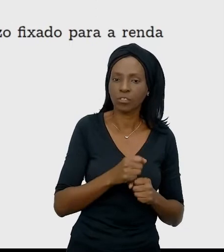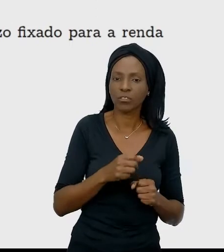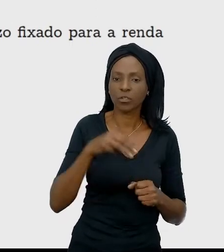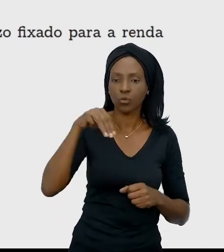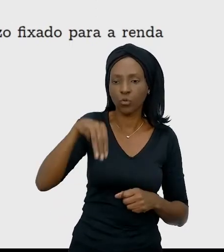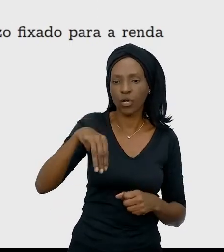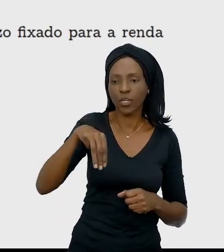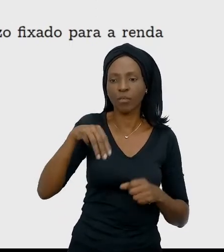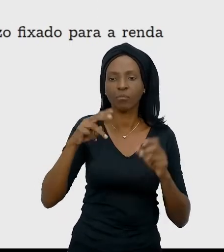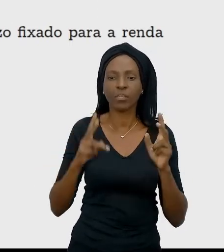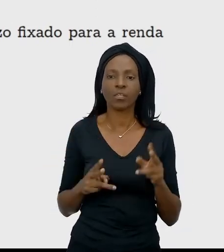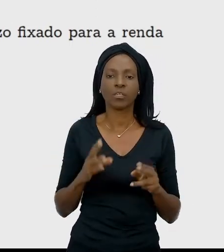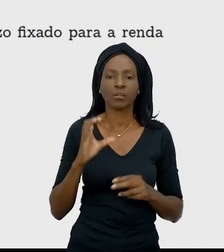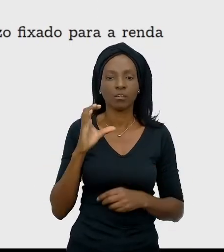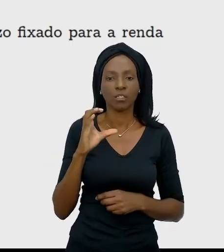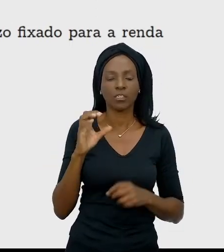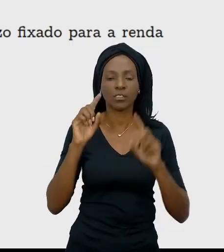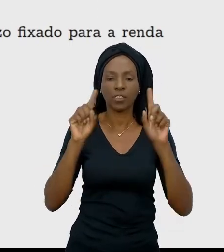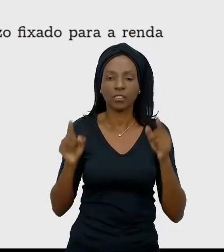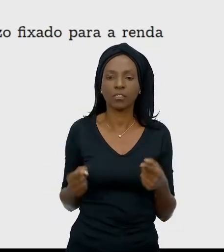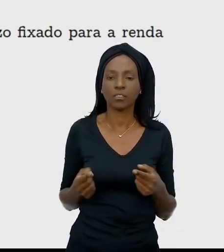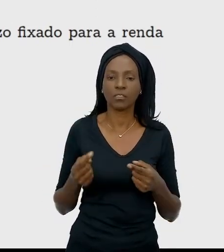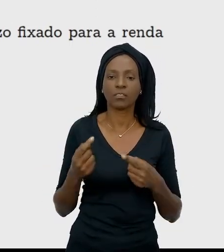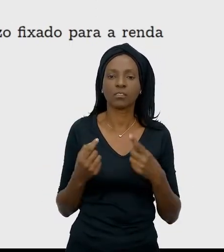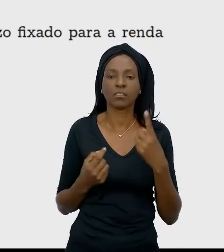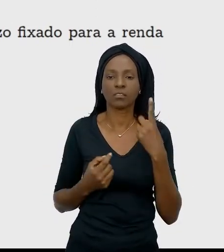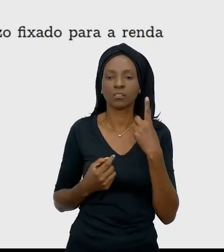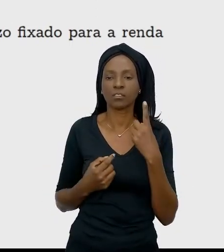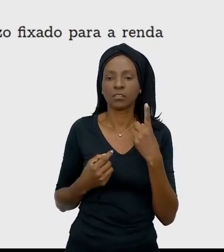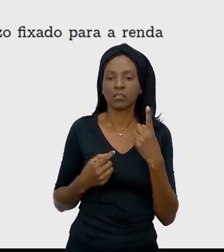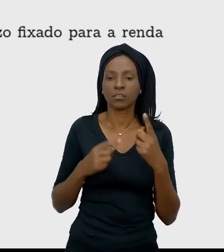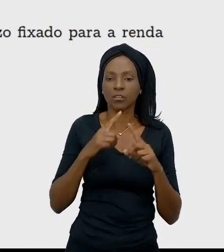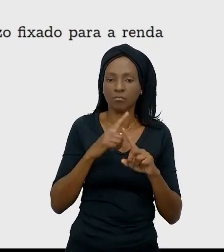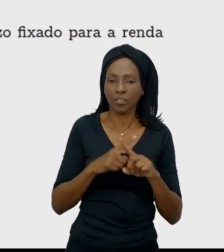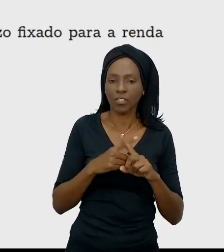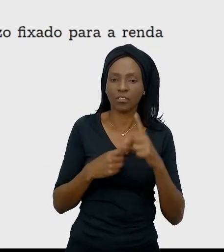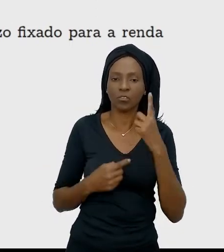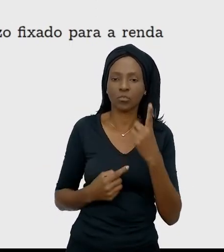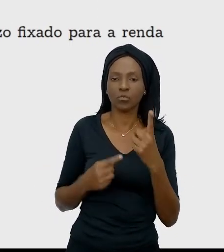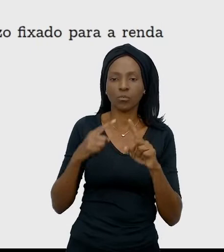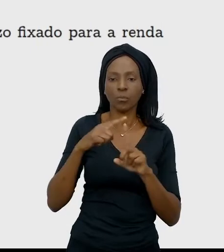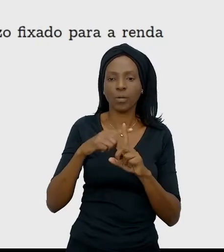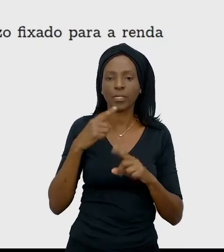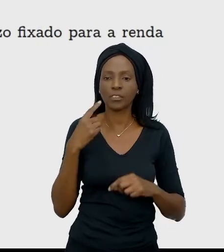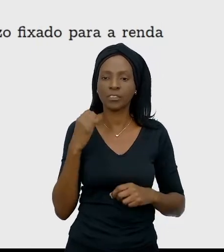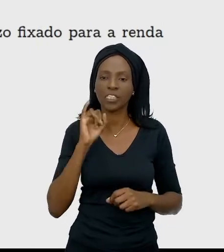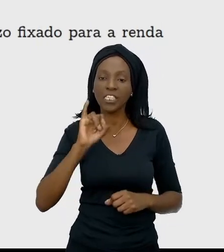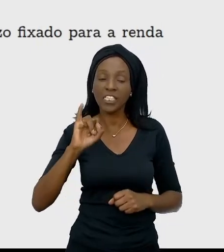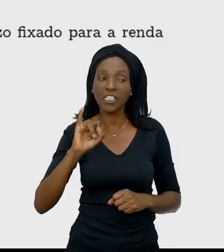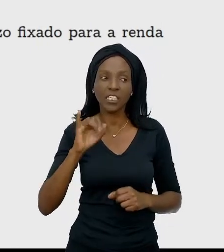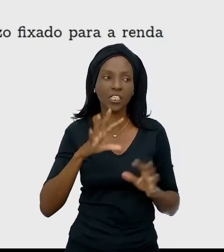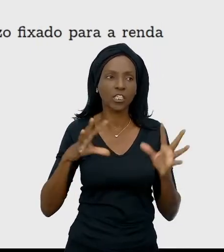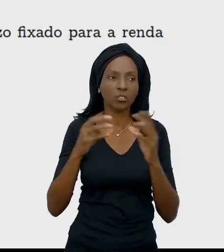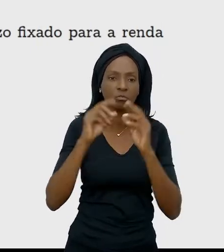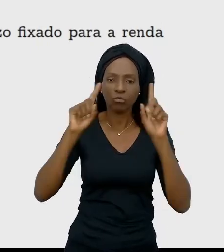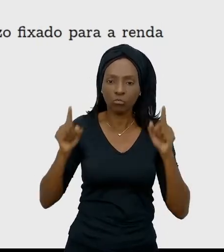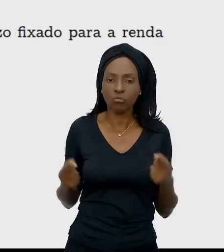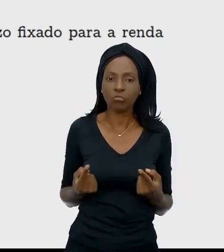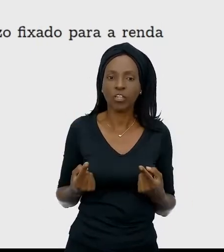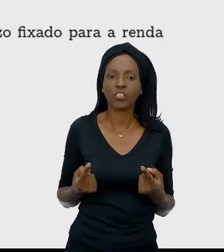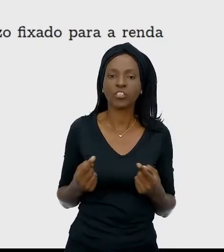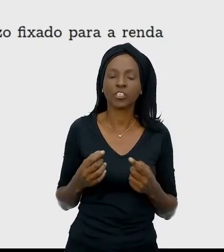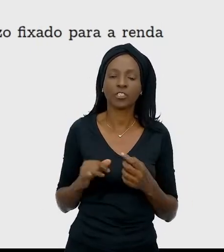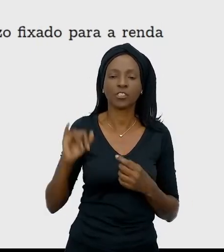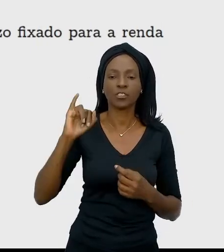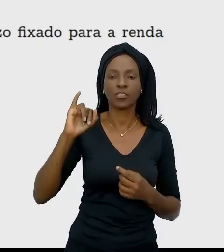capital, abre parênteses, vezes, né? Abre parênteses, 1 mais I, tudo isso fecha parênteses, elevado a